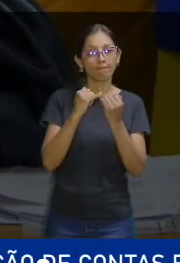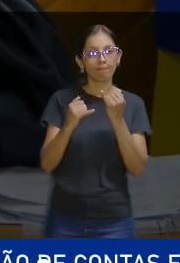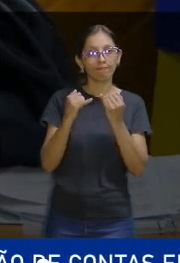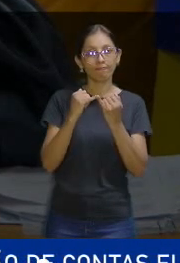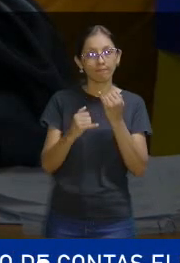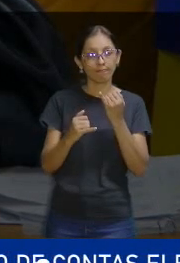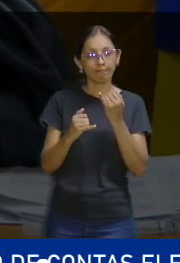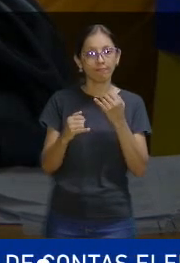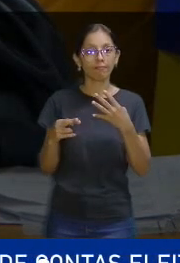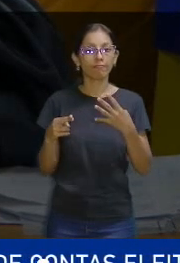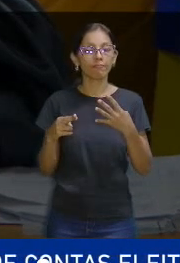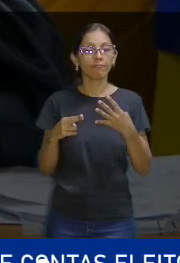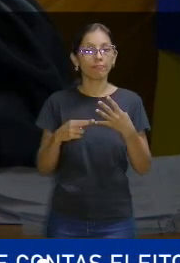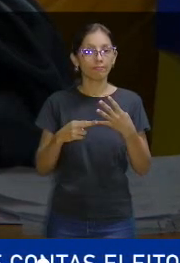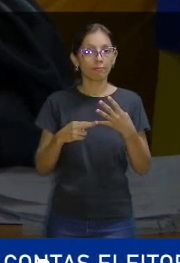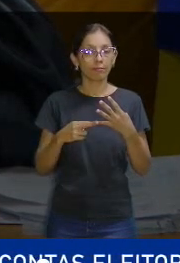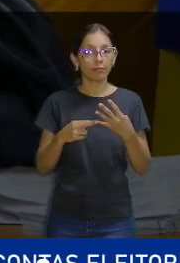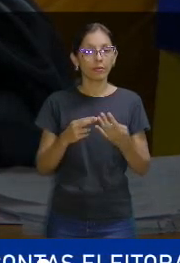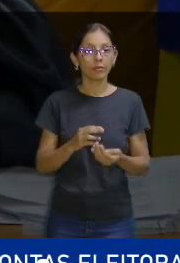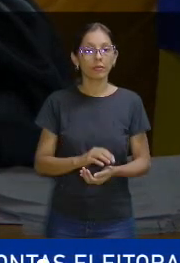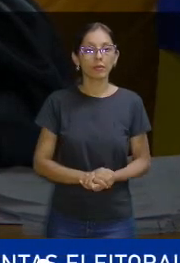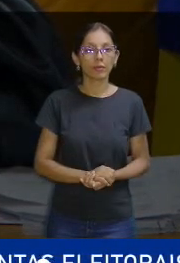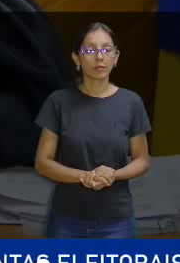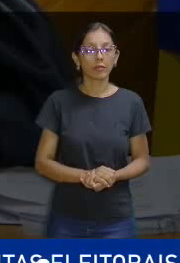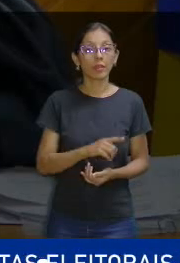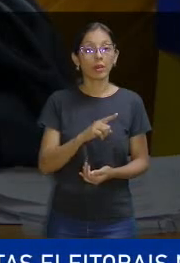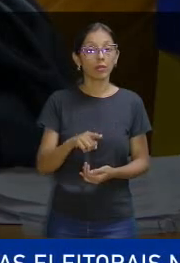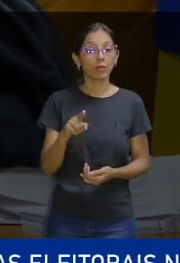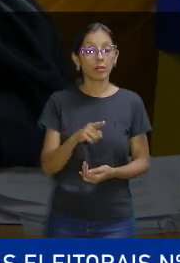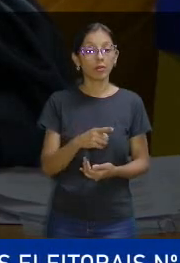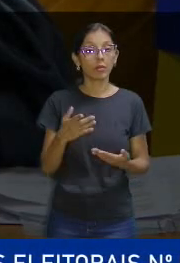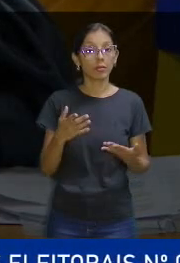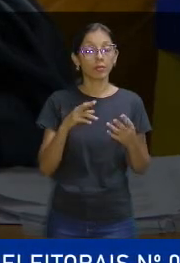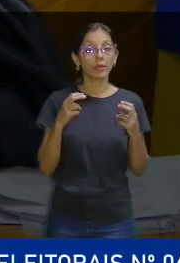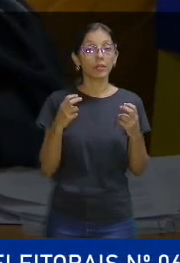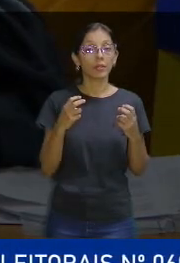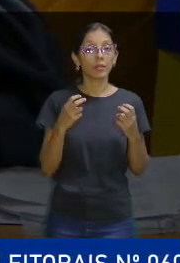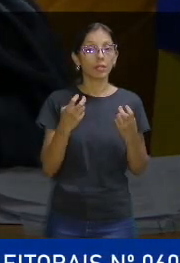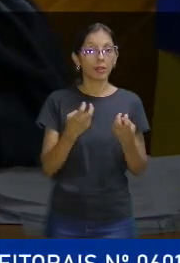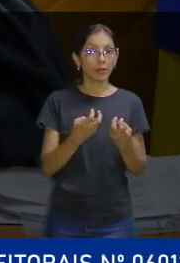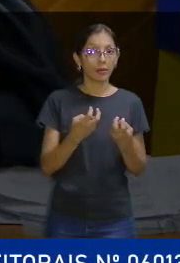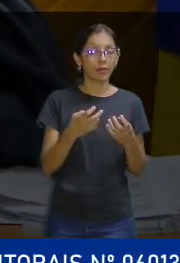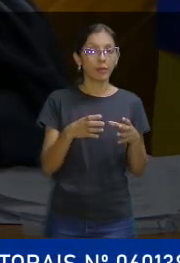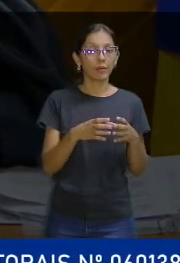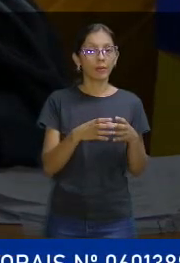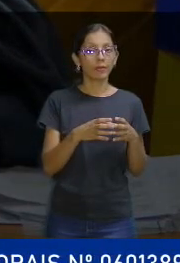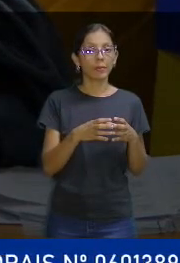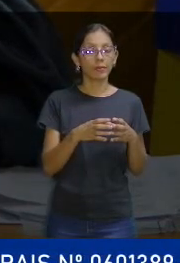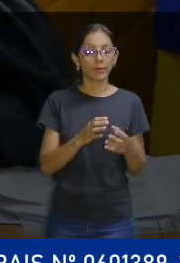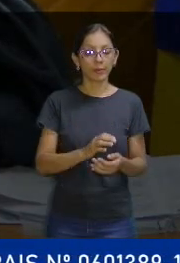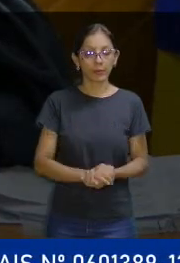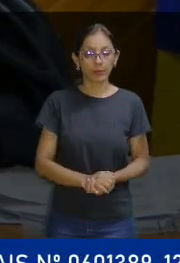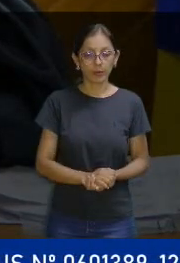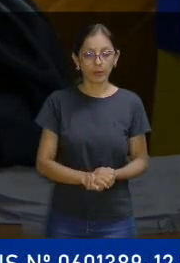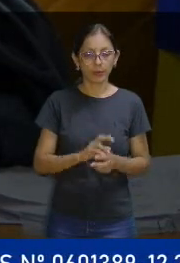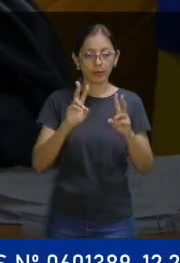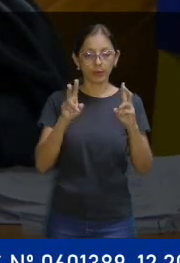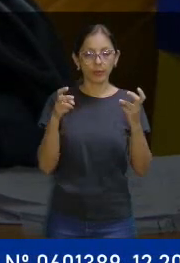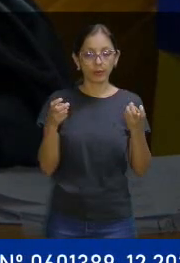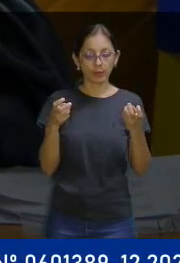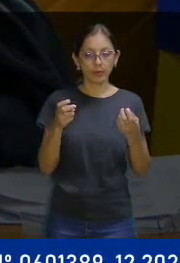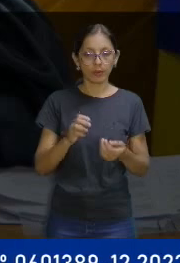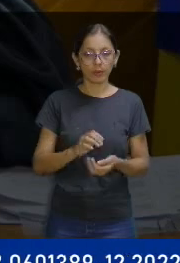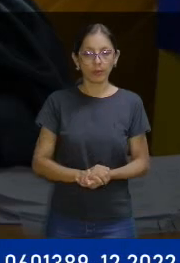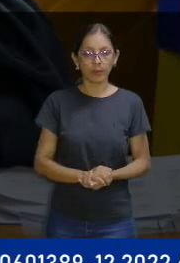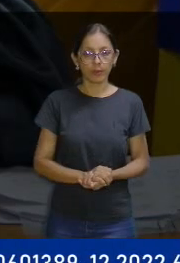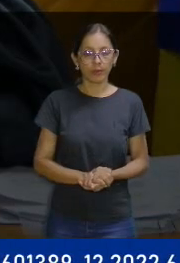recurso, anulando o acórdão desta Corte e determinando, abre aspas, o retorno dos autos,